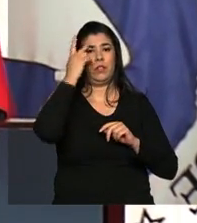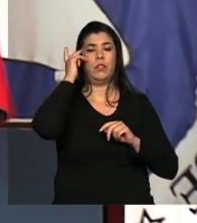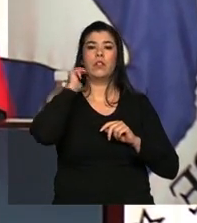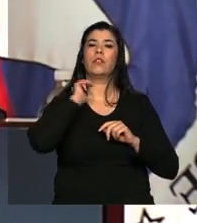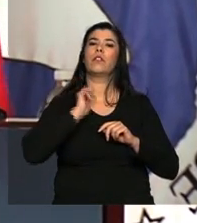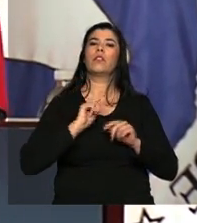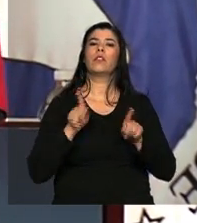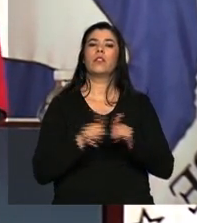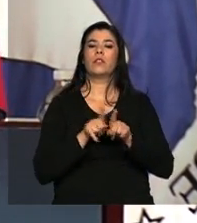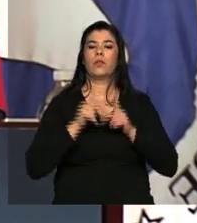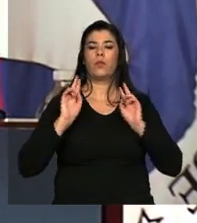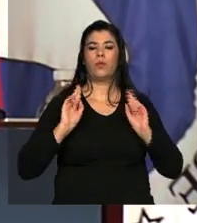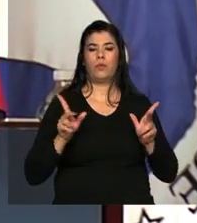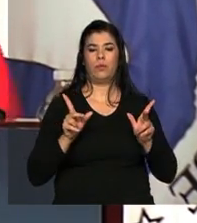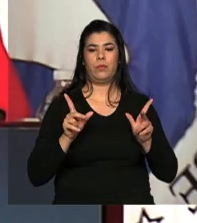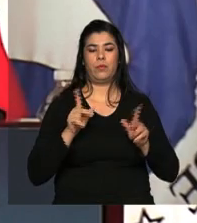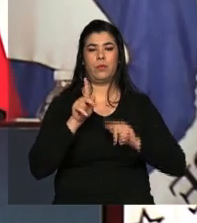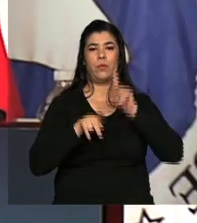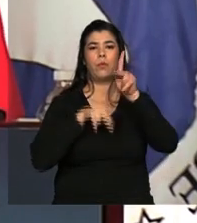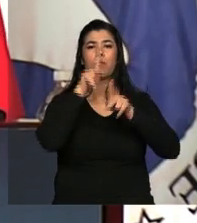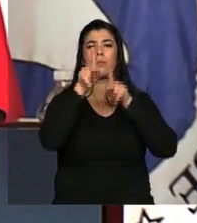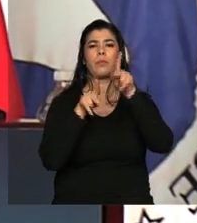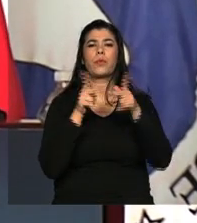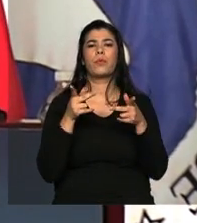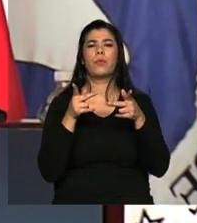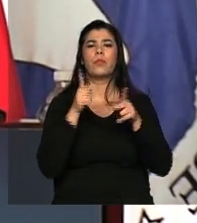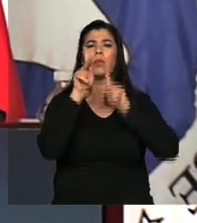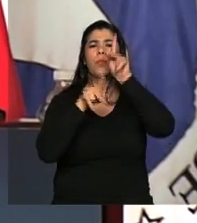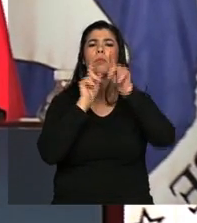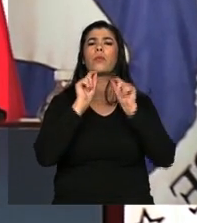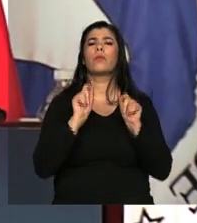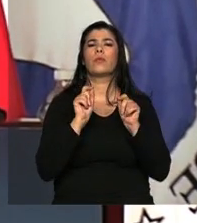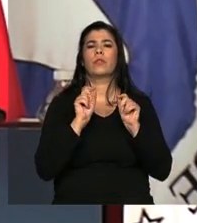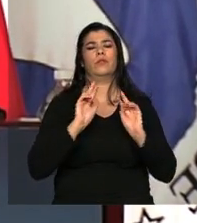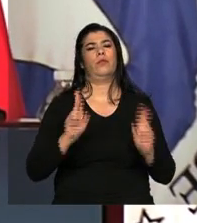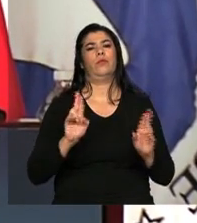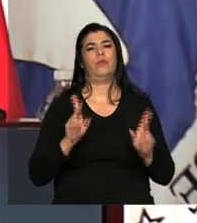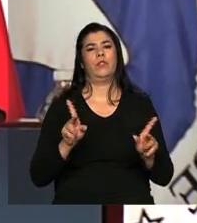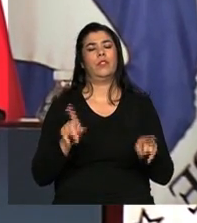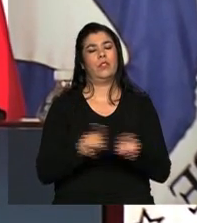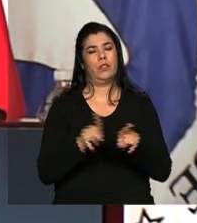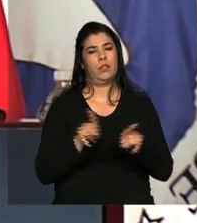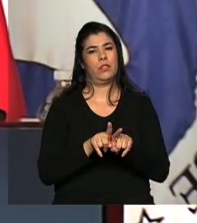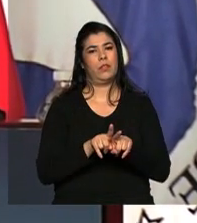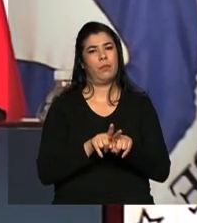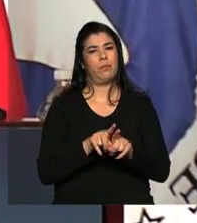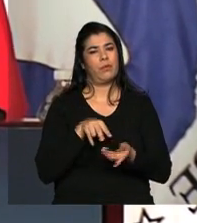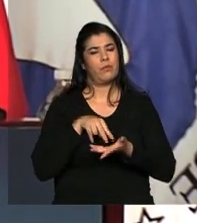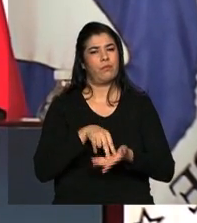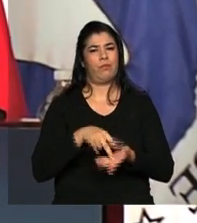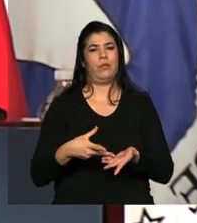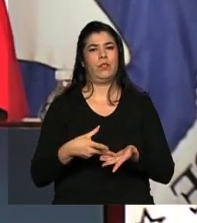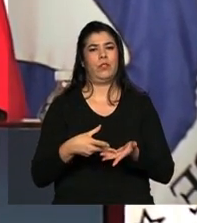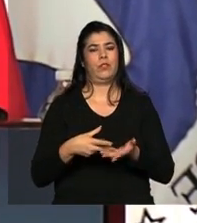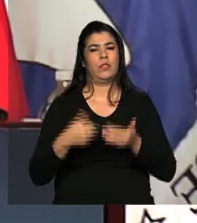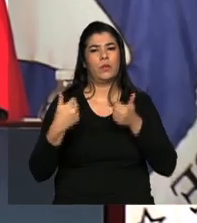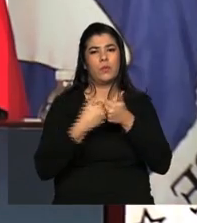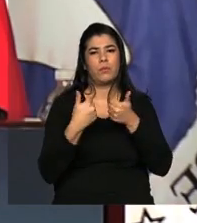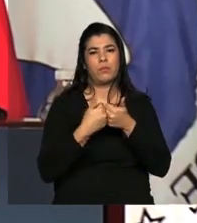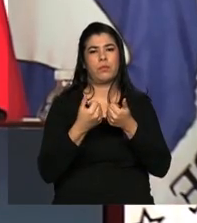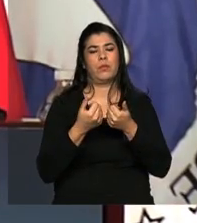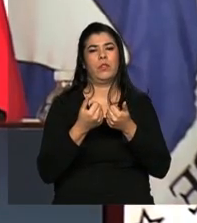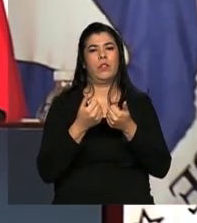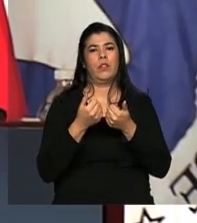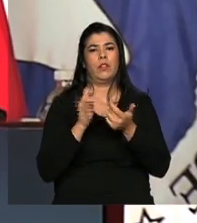diverso contra a origem do nosso povo. E nisso é que consiste também a nossa grande proximidade